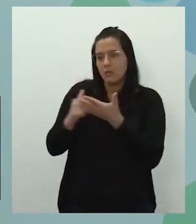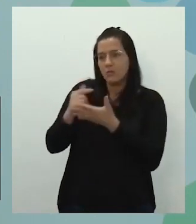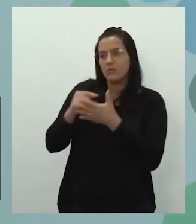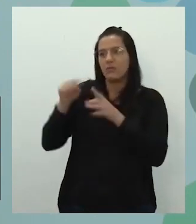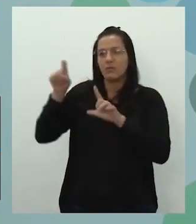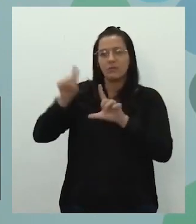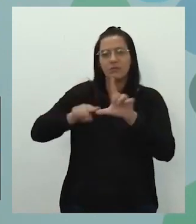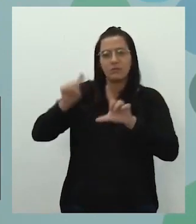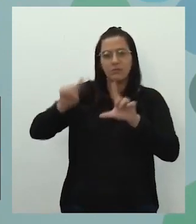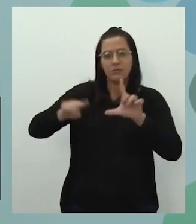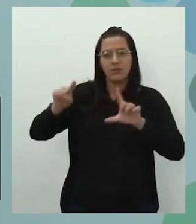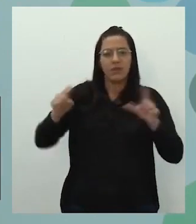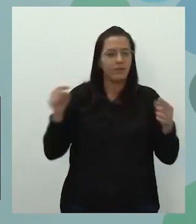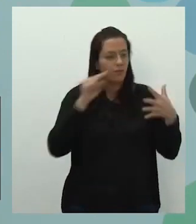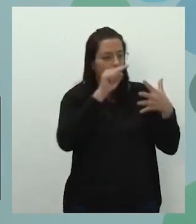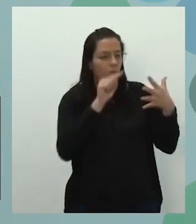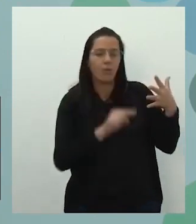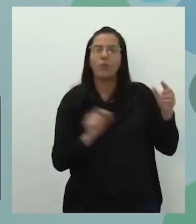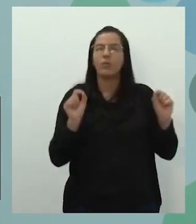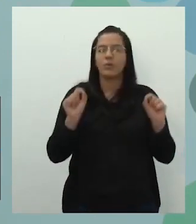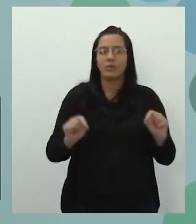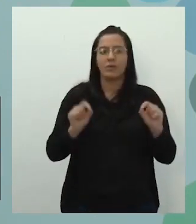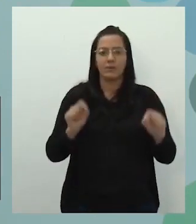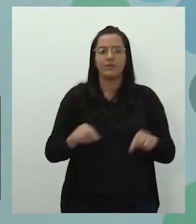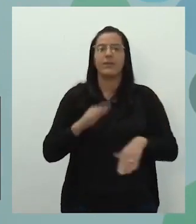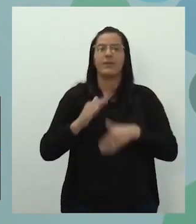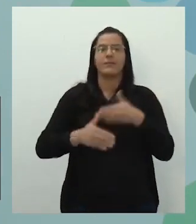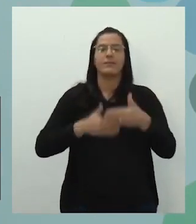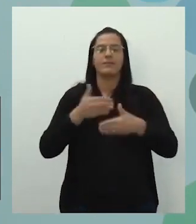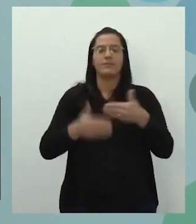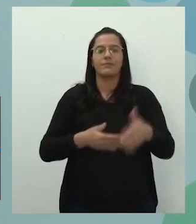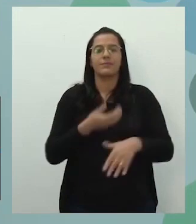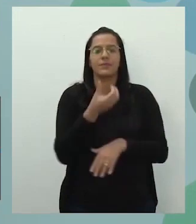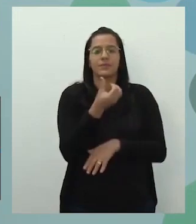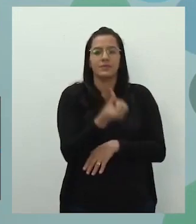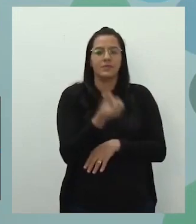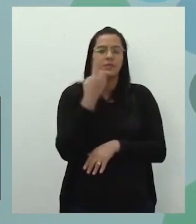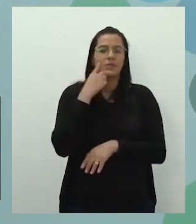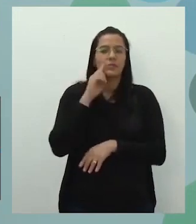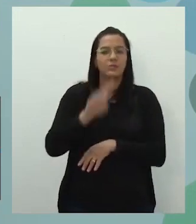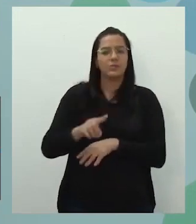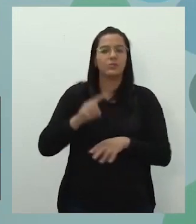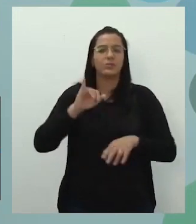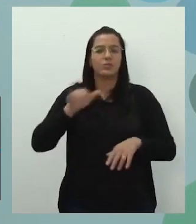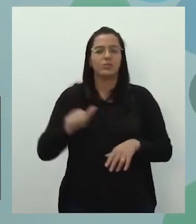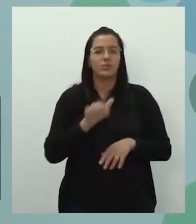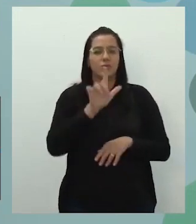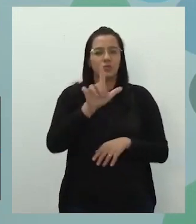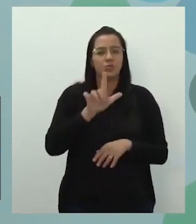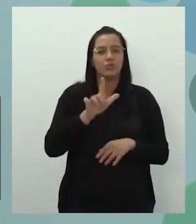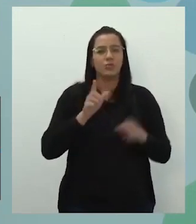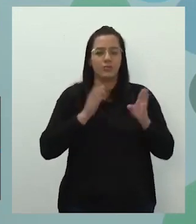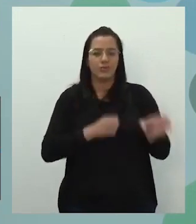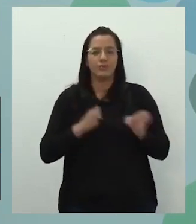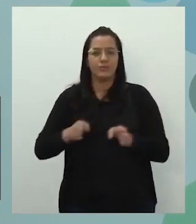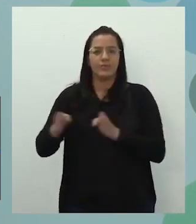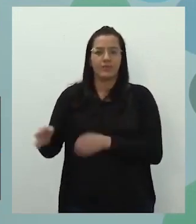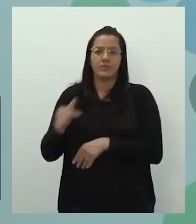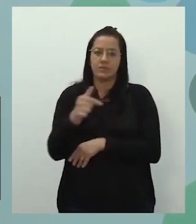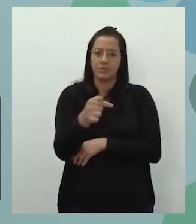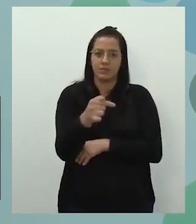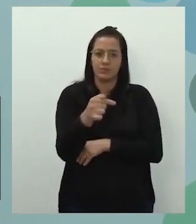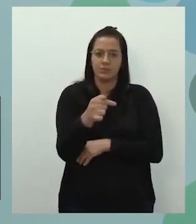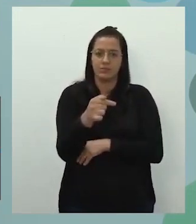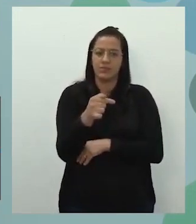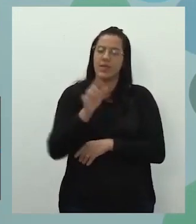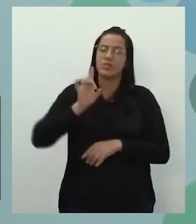último, no dia 6 de julho, a aula foi sobre contextualização de funções do primeiro grau, parte 7. Nesse dia a gente fez uma